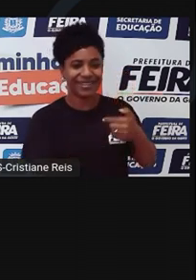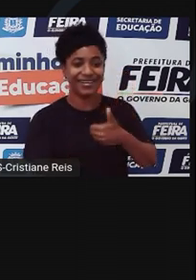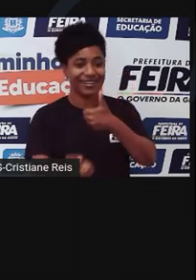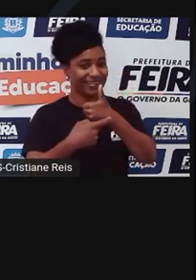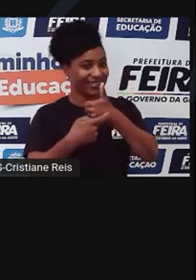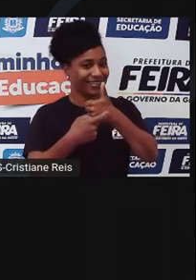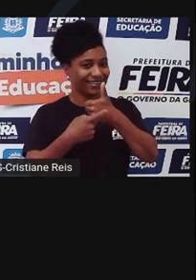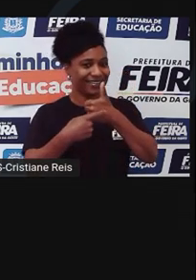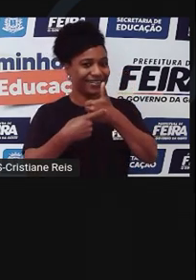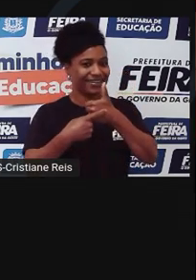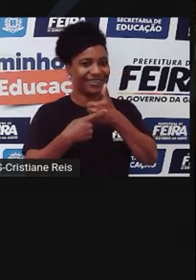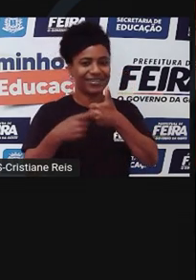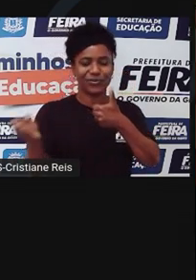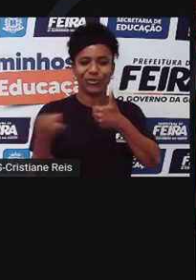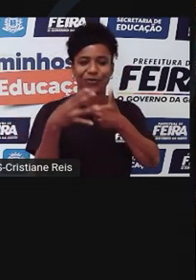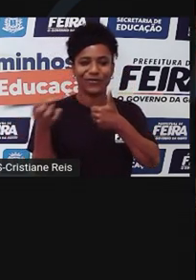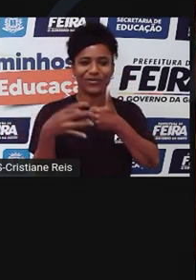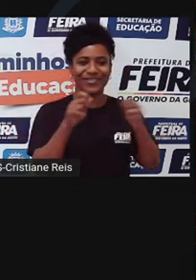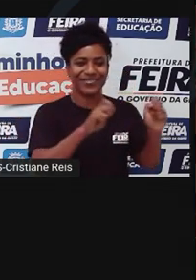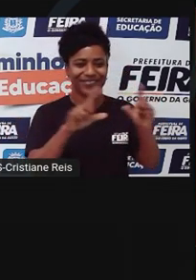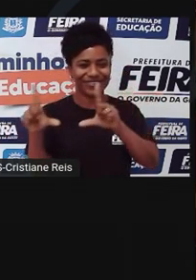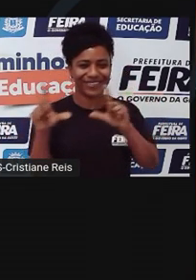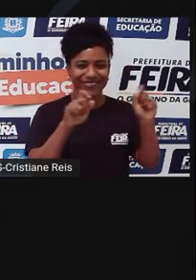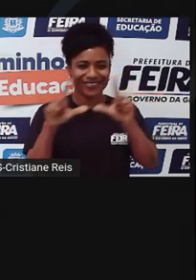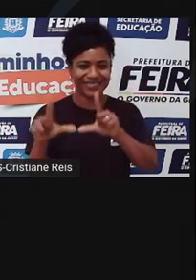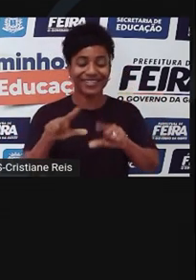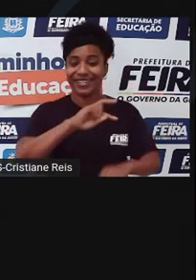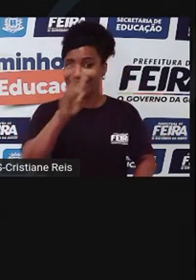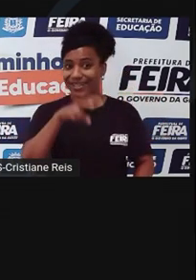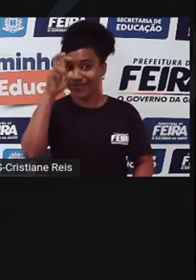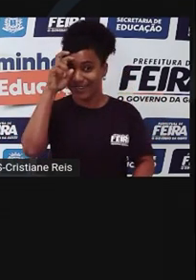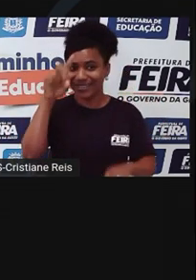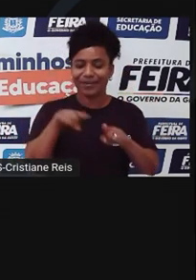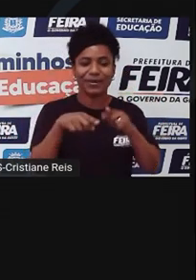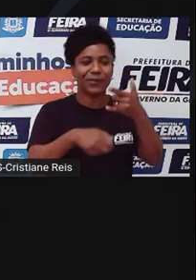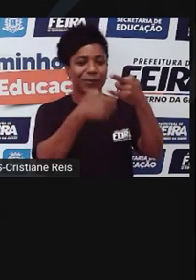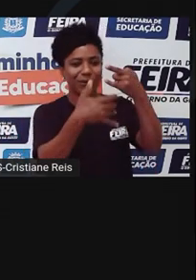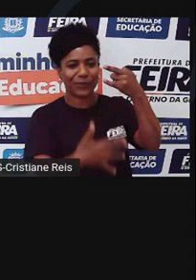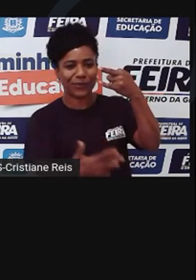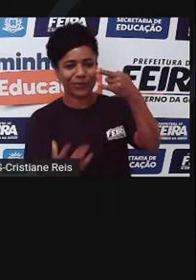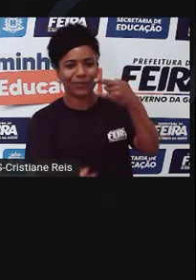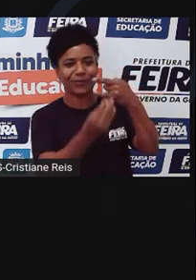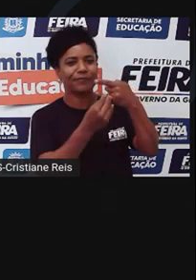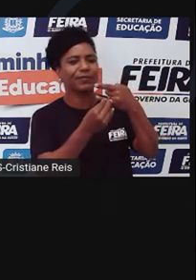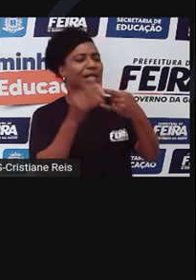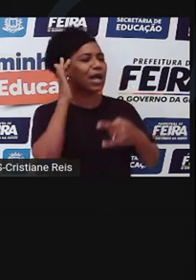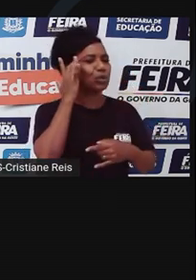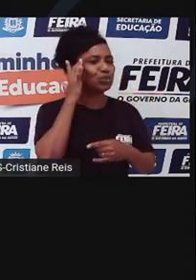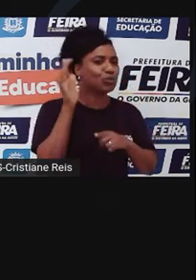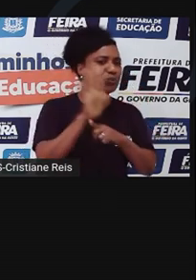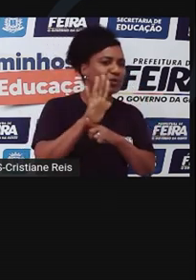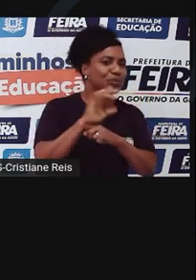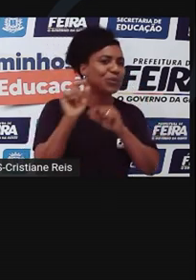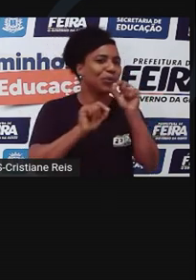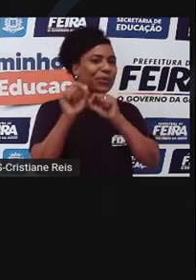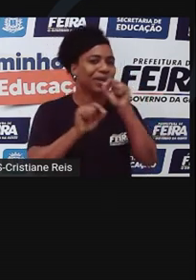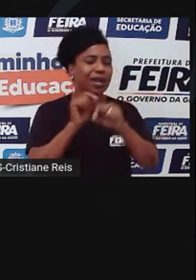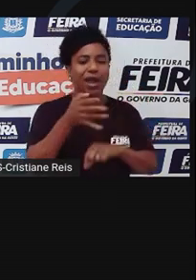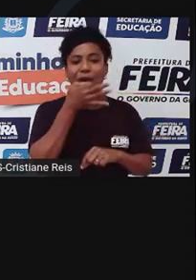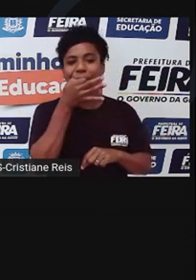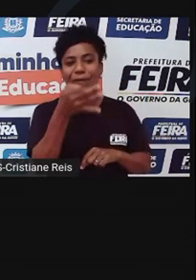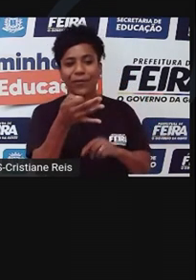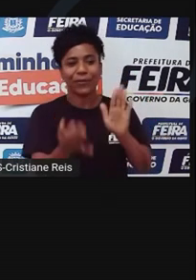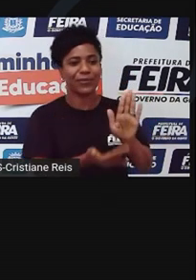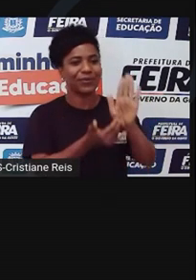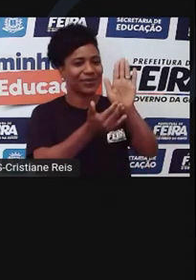acompanhar as novas publicações todas as quintas-feiras envie também comentários dizendo que achou sobre esse vídeo e sugestões de tópicos